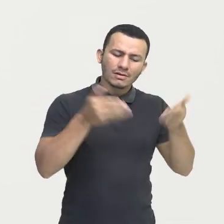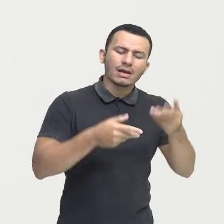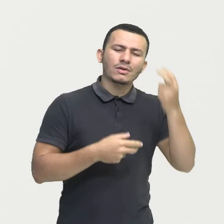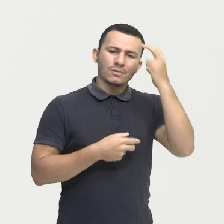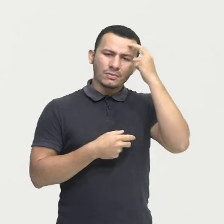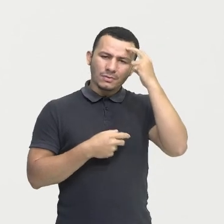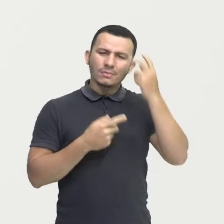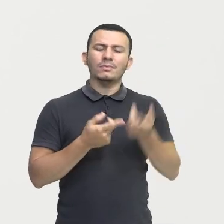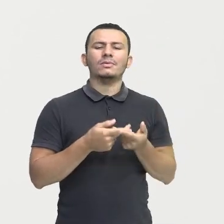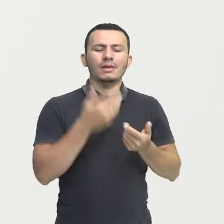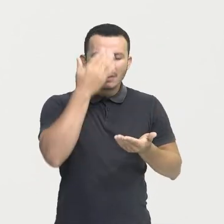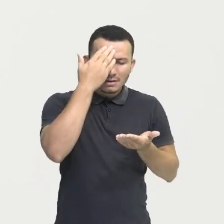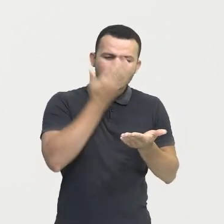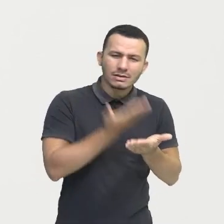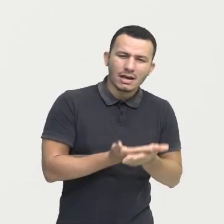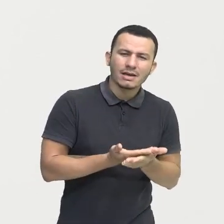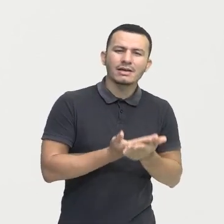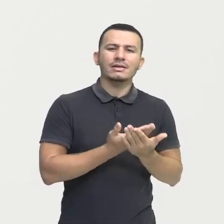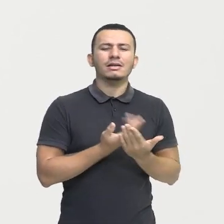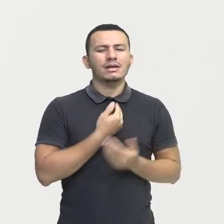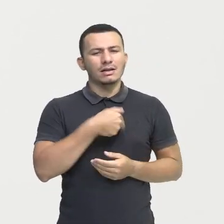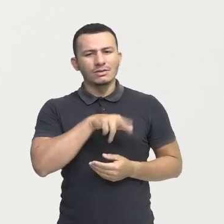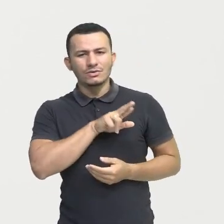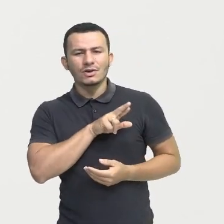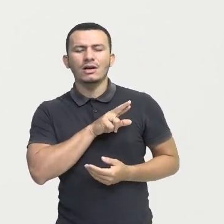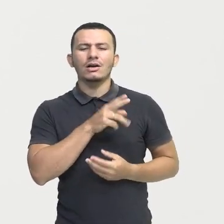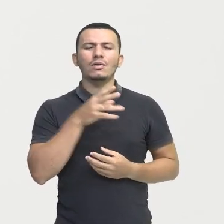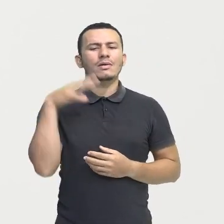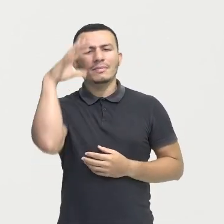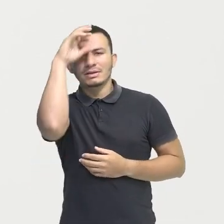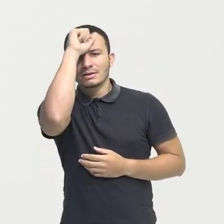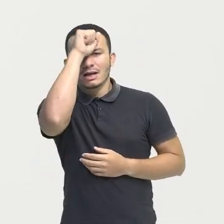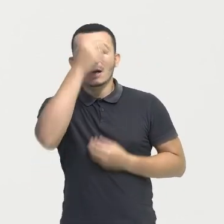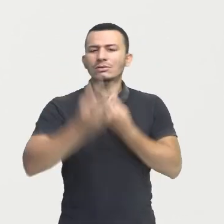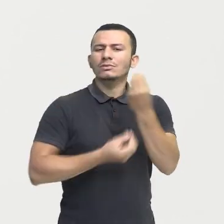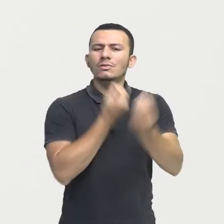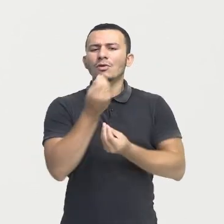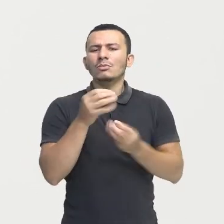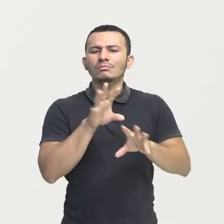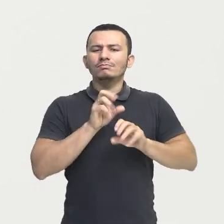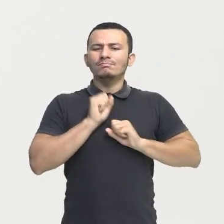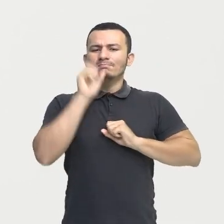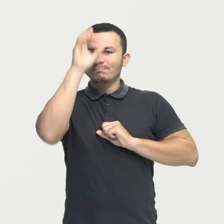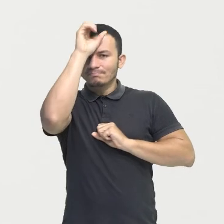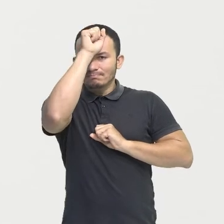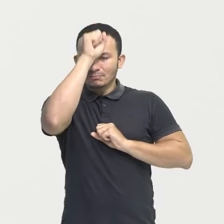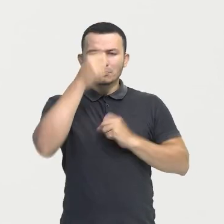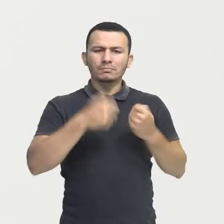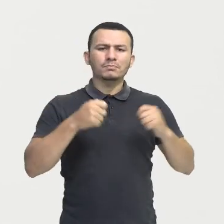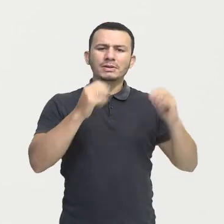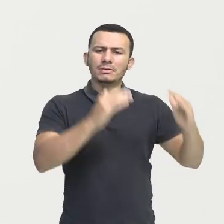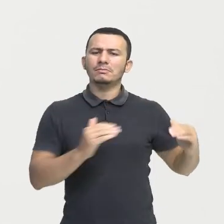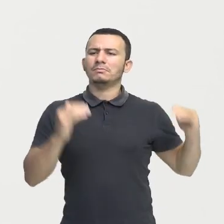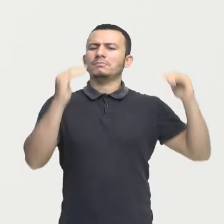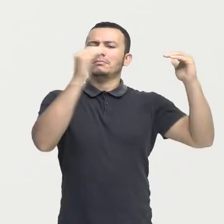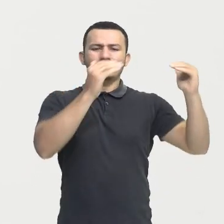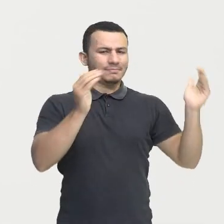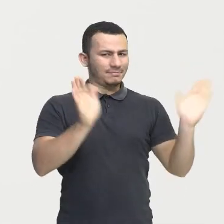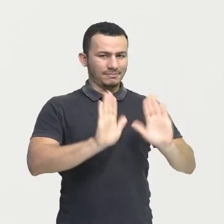cultura, aquilo que nós aprendemos, como nós aprendemos, né? A gente não precisa de nada muito sofisticado para